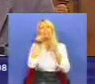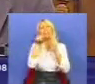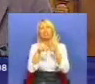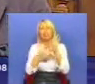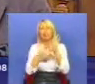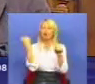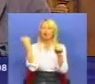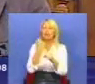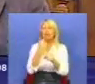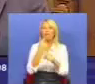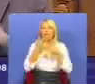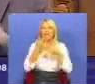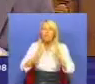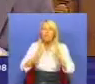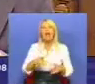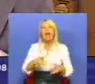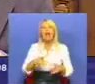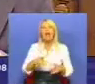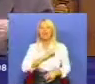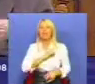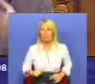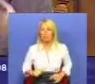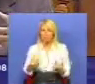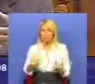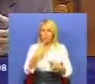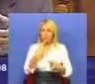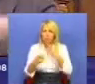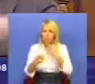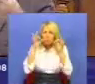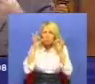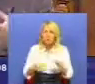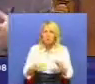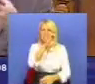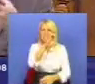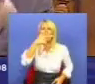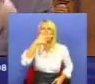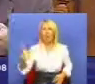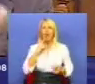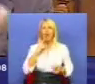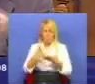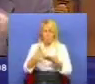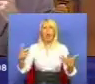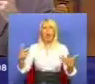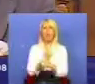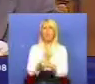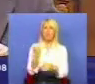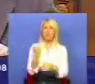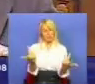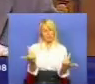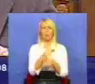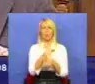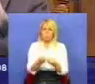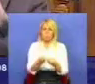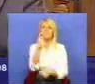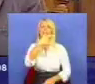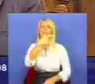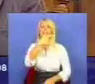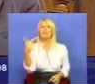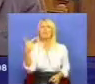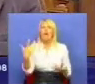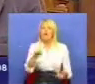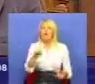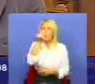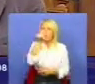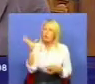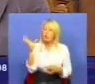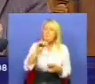privatizados. Eu faço esta pergunta pelos CTTs em si, pelo grande serviço que representam os CTTs. Mas por uma questão mais de